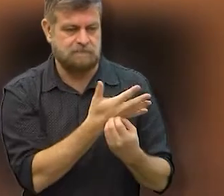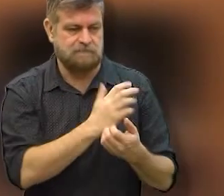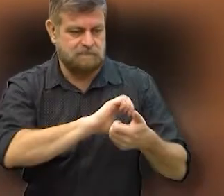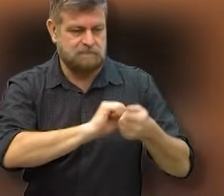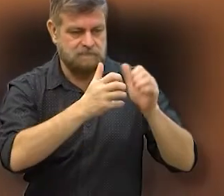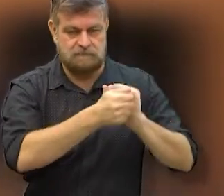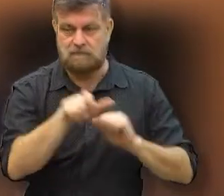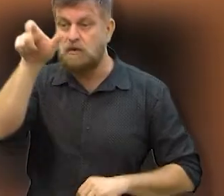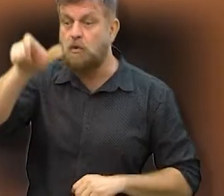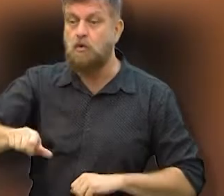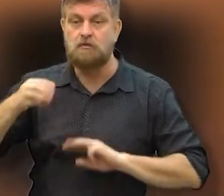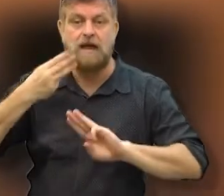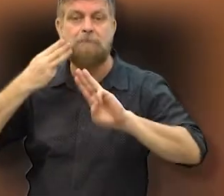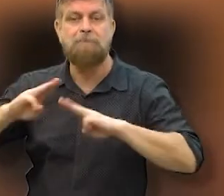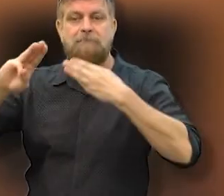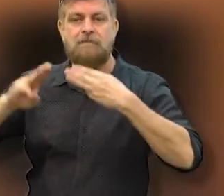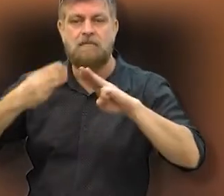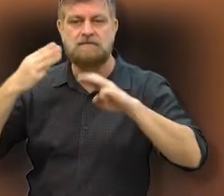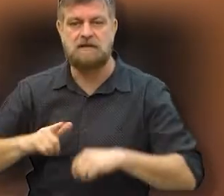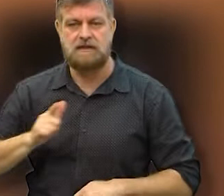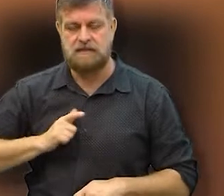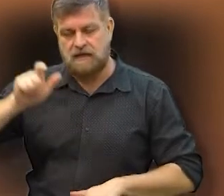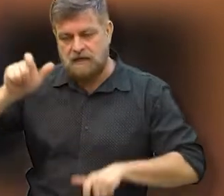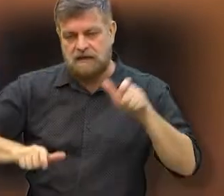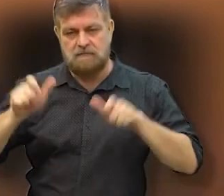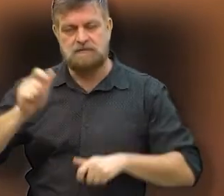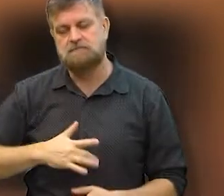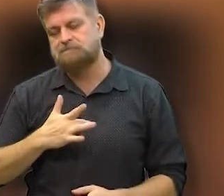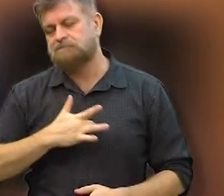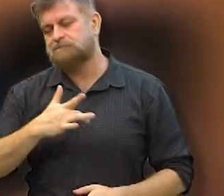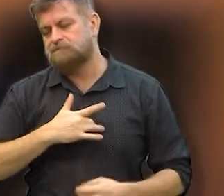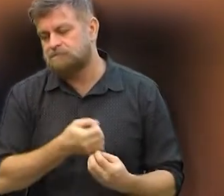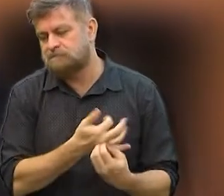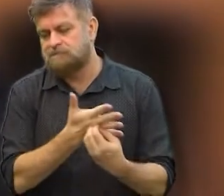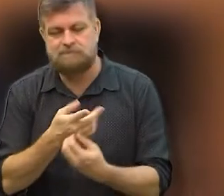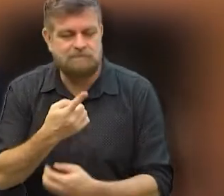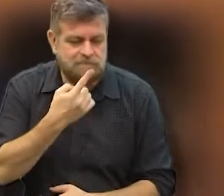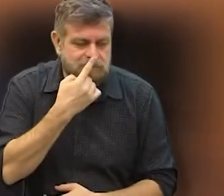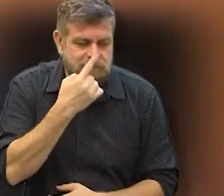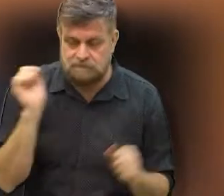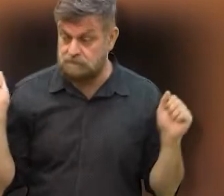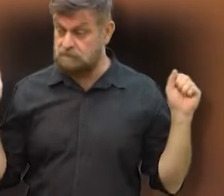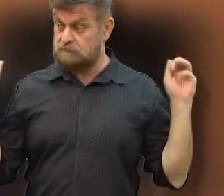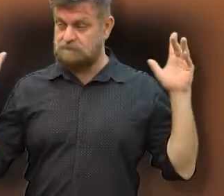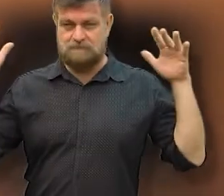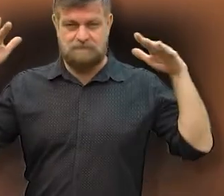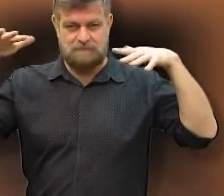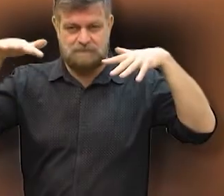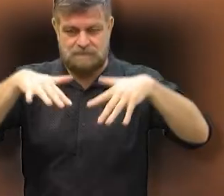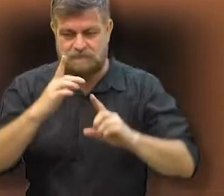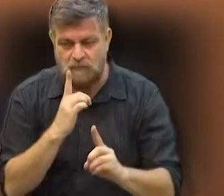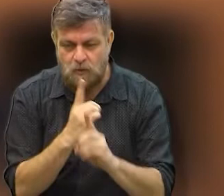das artes plásticas, outro da música, e atrai pessoas que são apaixonadas pela